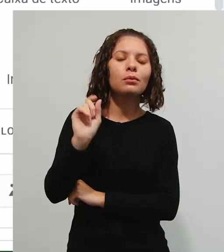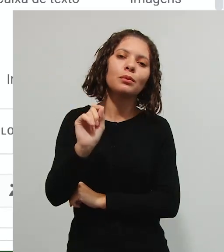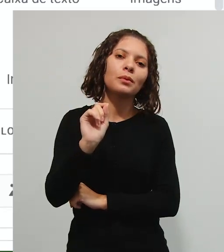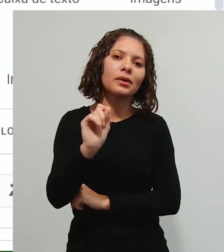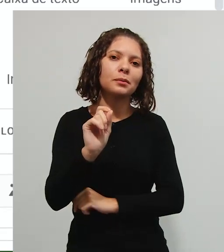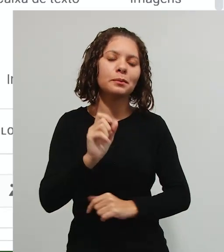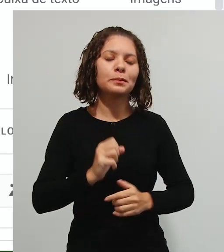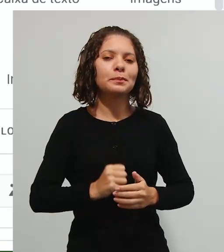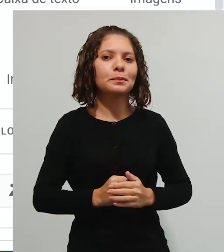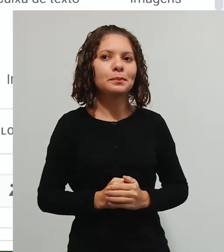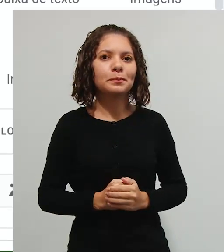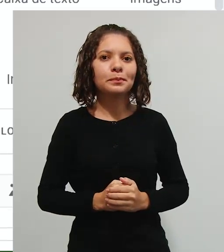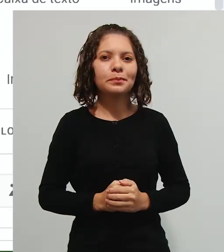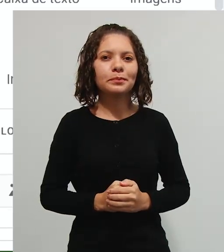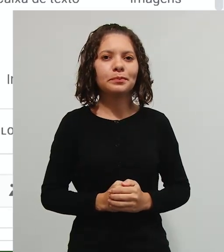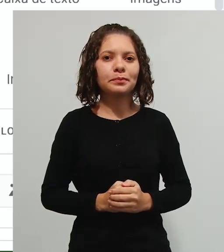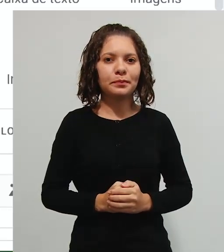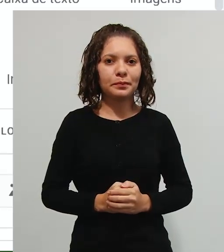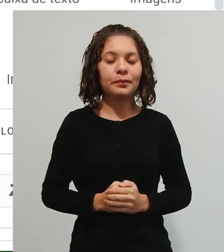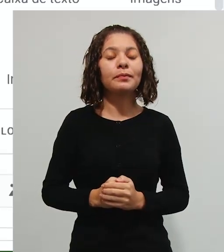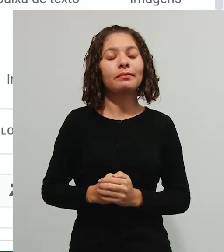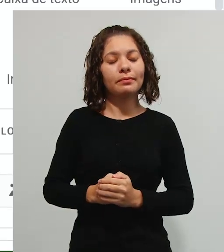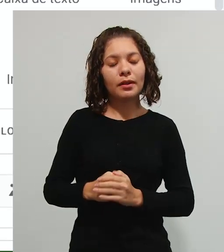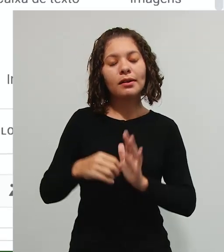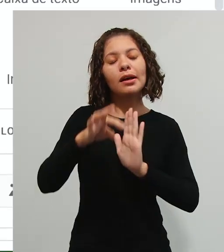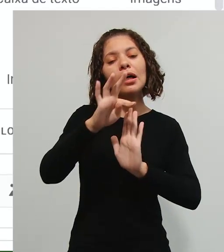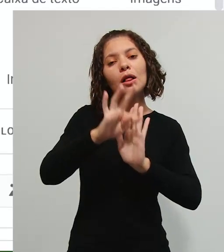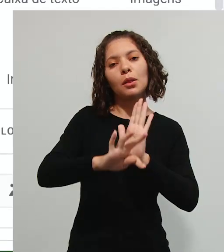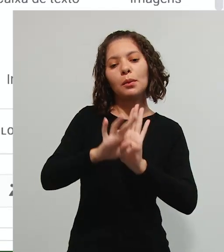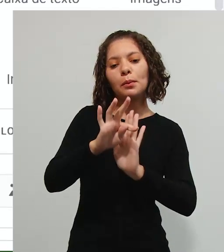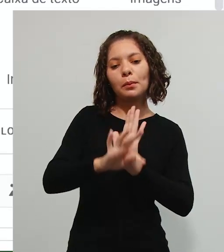né, deste texto